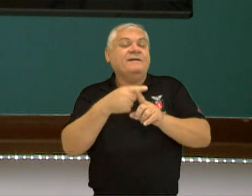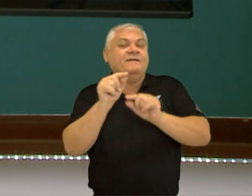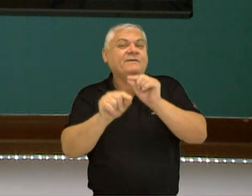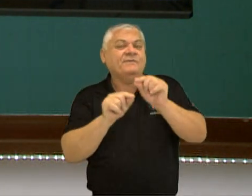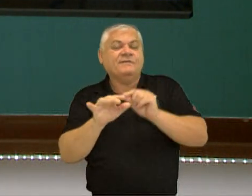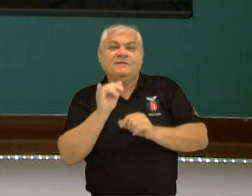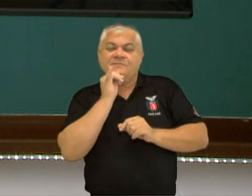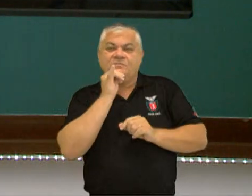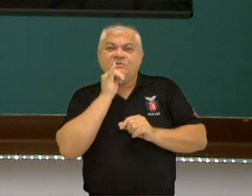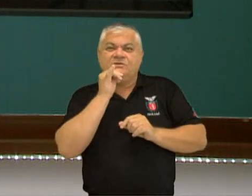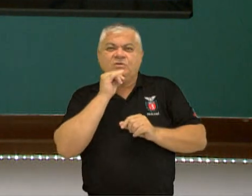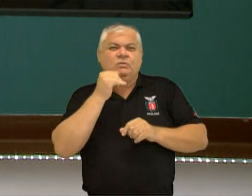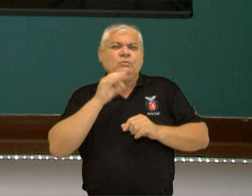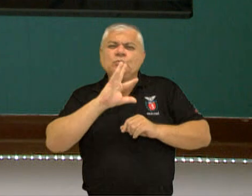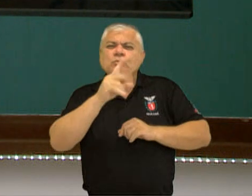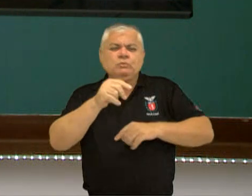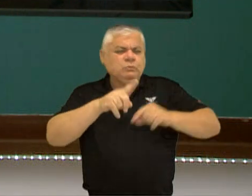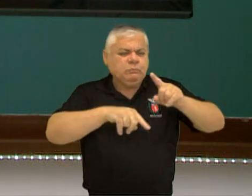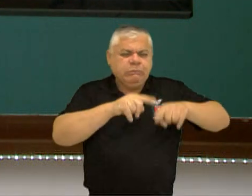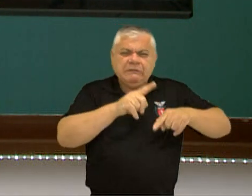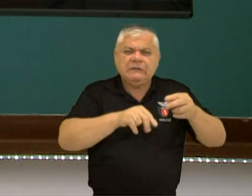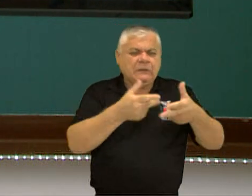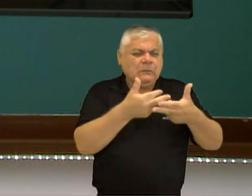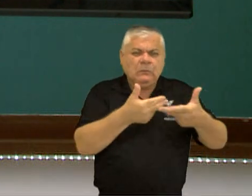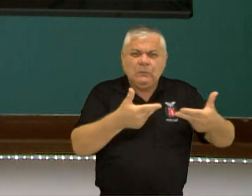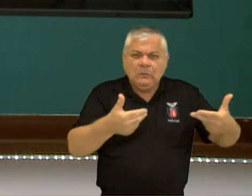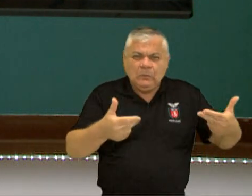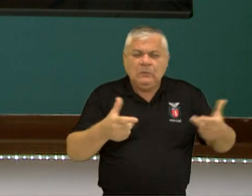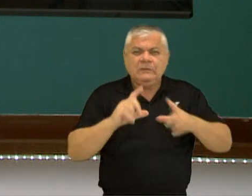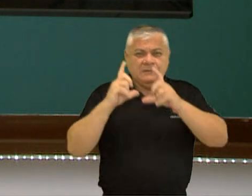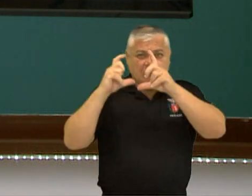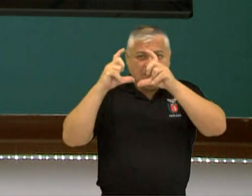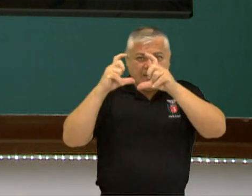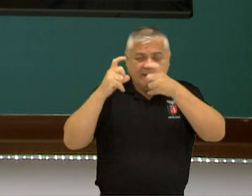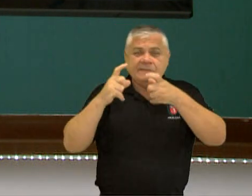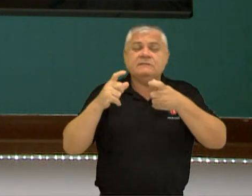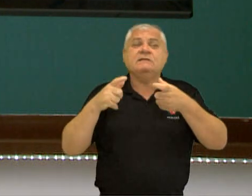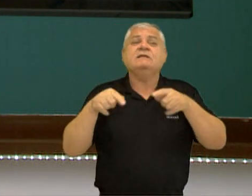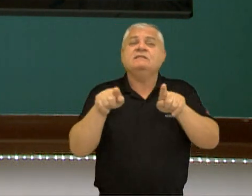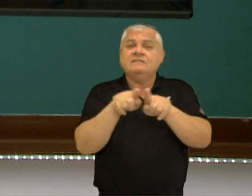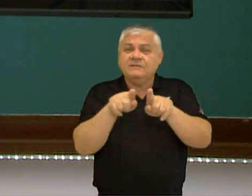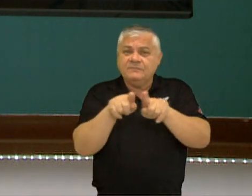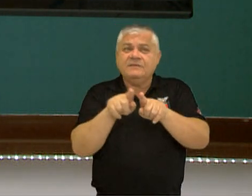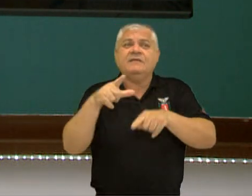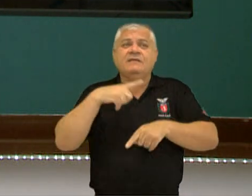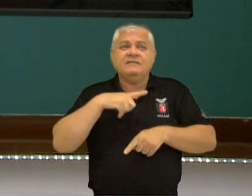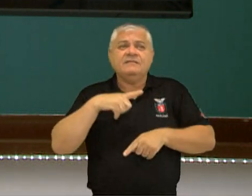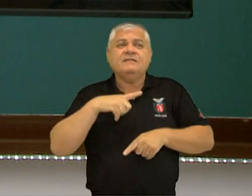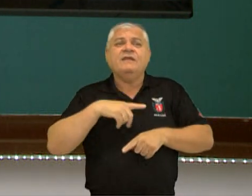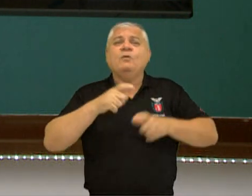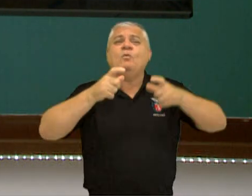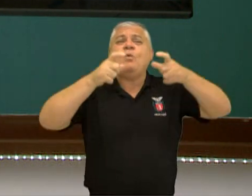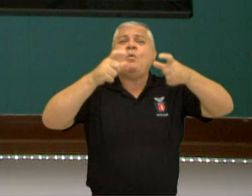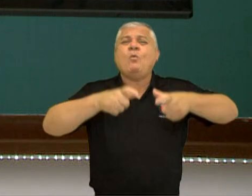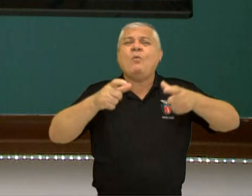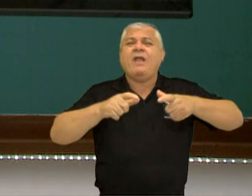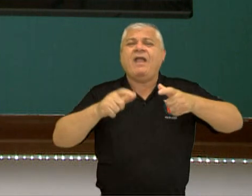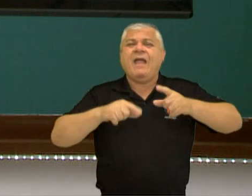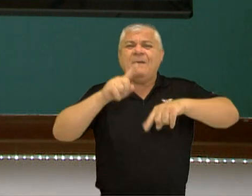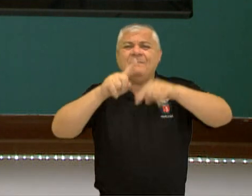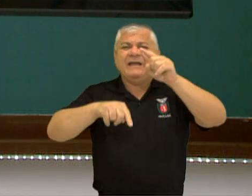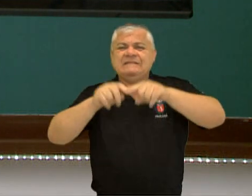toda essa estrutura que a máquina fotográfica tem que ter, ainda nós temos uma grande quantidade de equipamentos